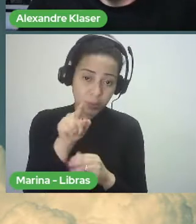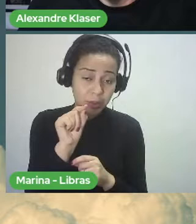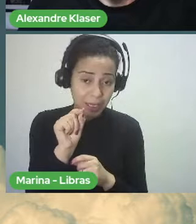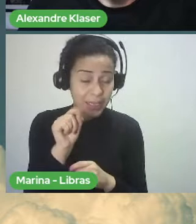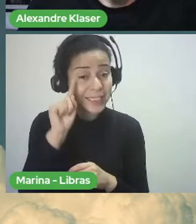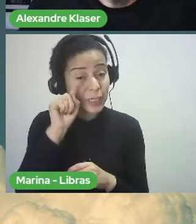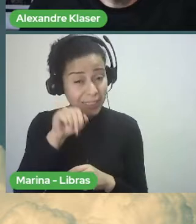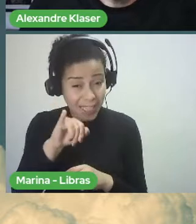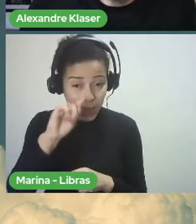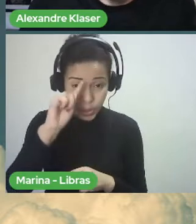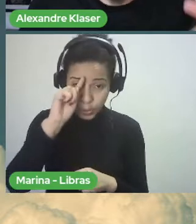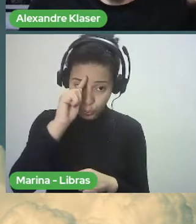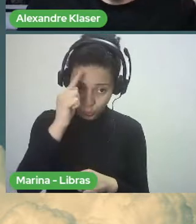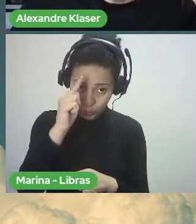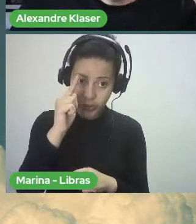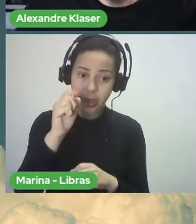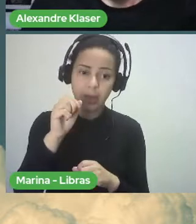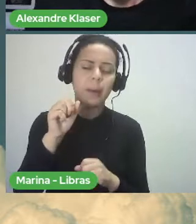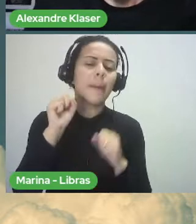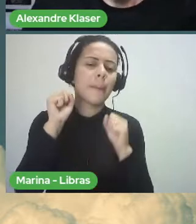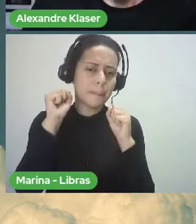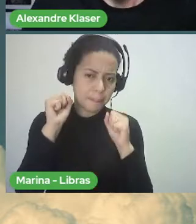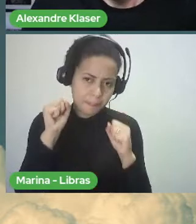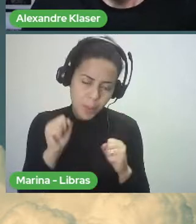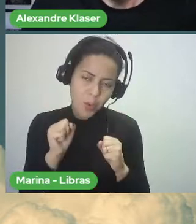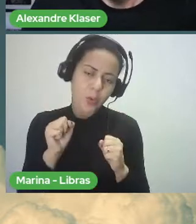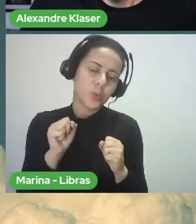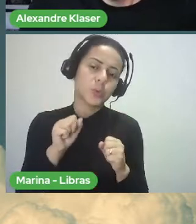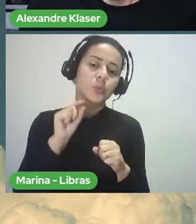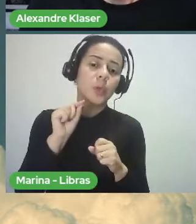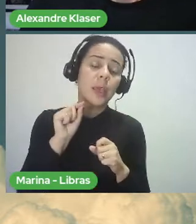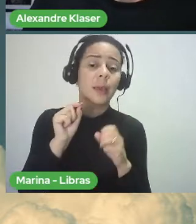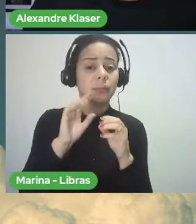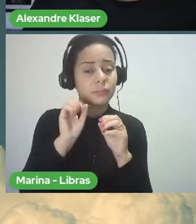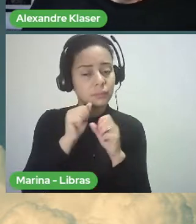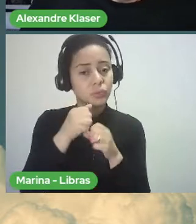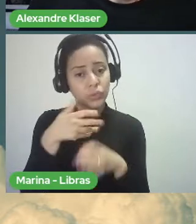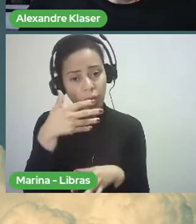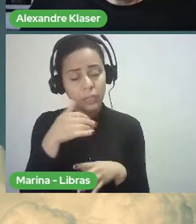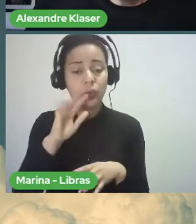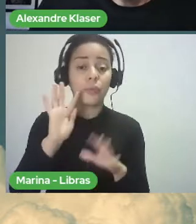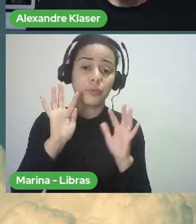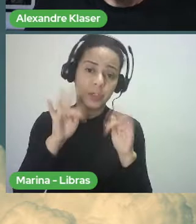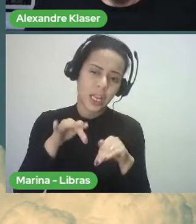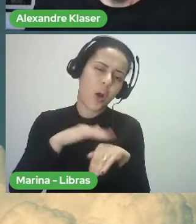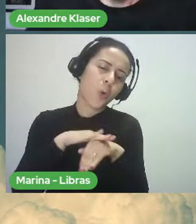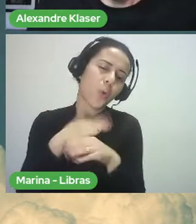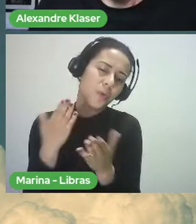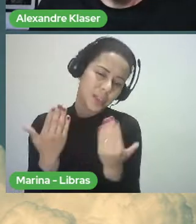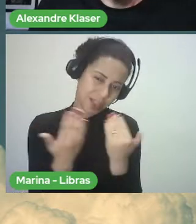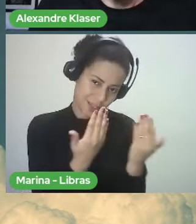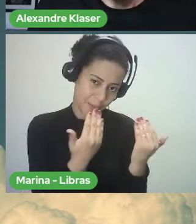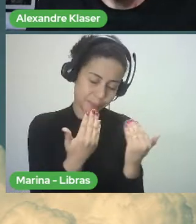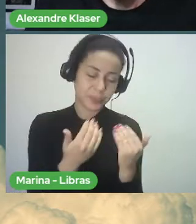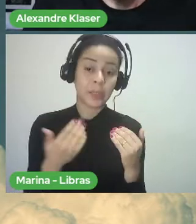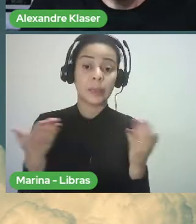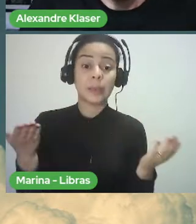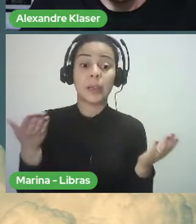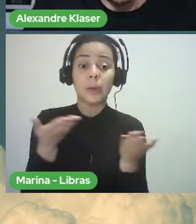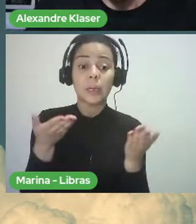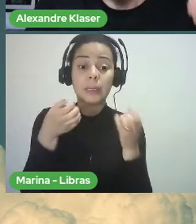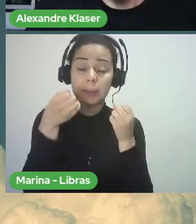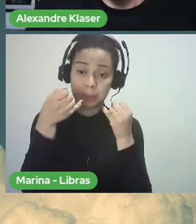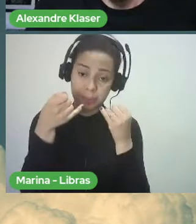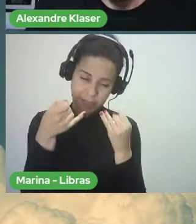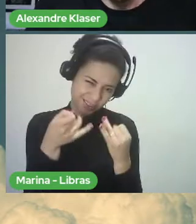quiserem ir colocando dúvidas, não tem problema, porque eu pretendo ir contando histórias aqui. E aí deixa eu explicar um pouco como vai funcionar. Eu ia começar de uma forma